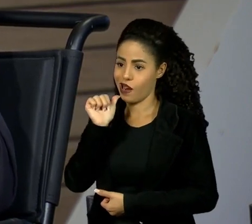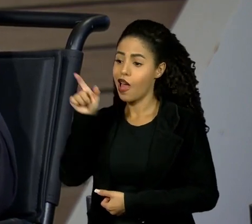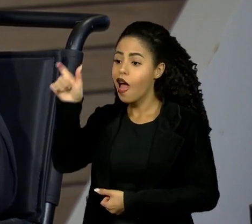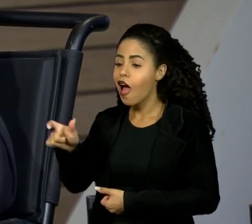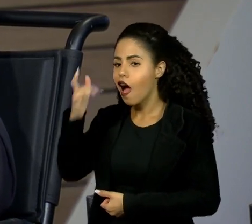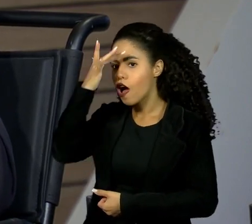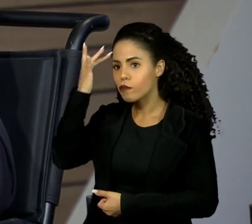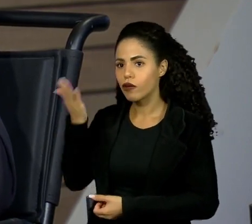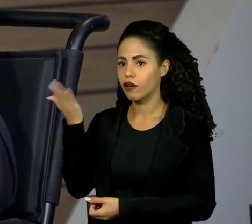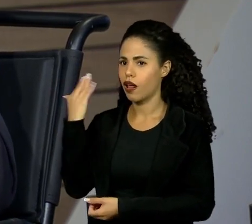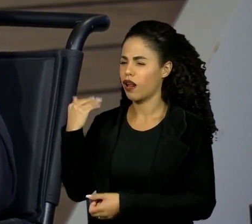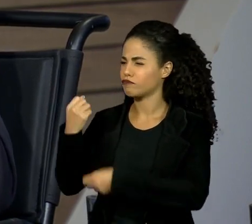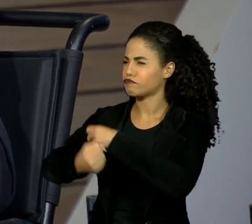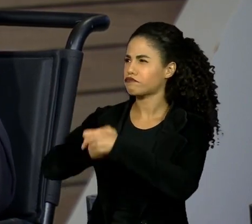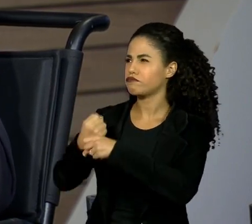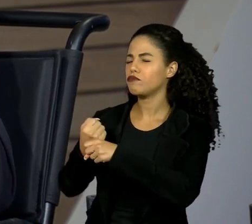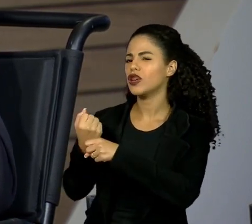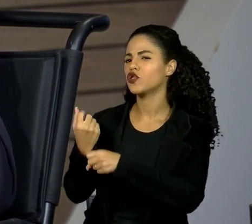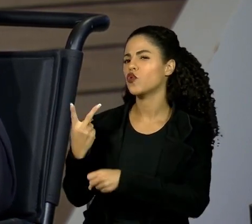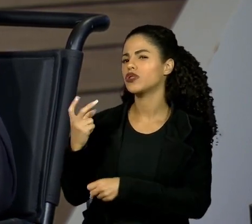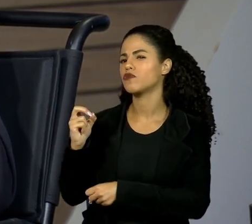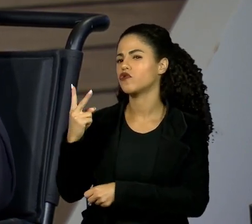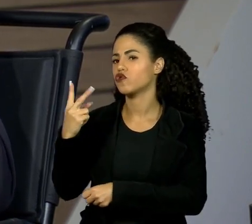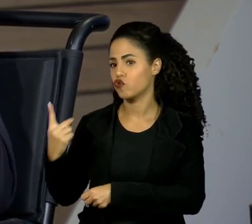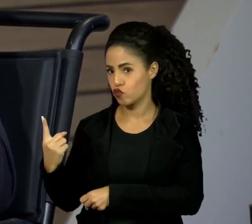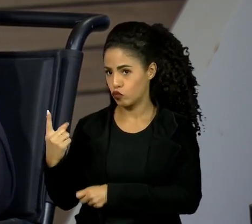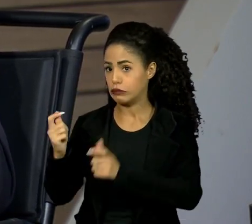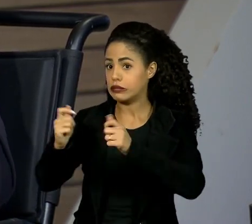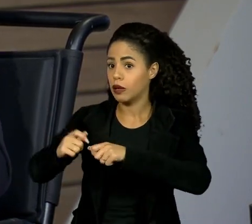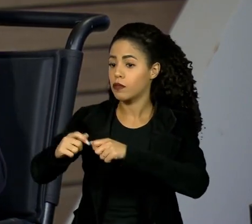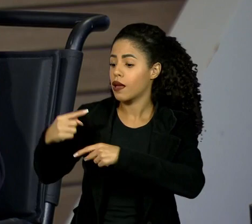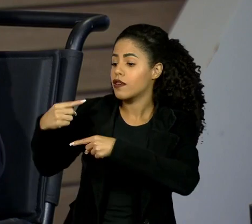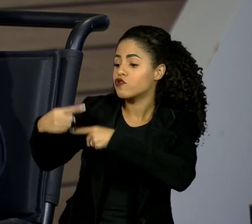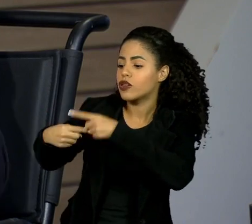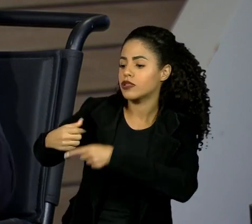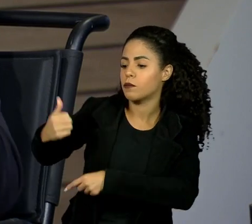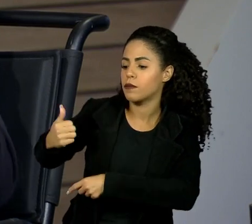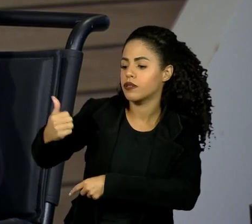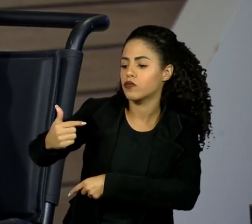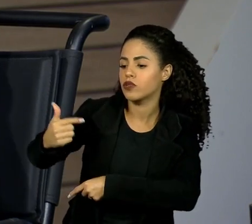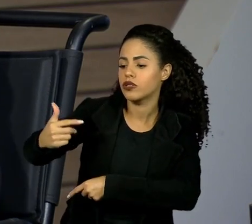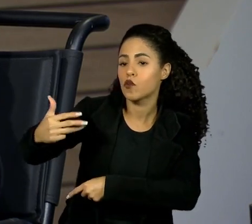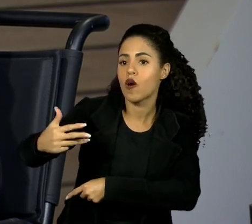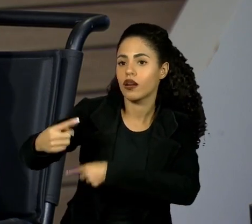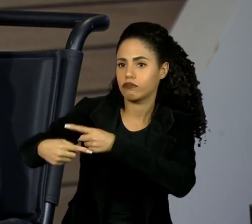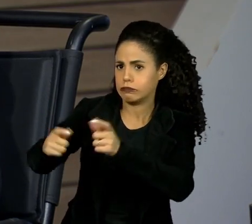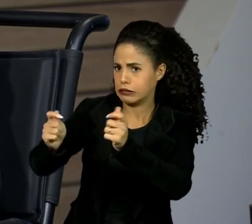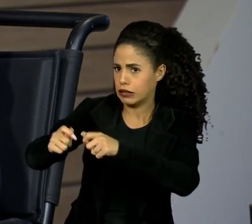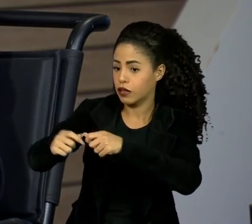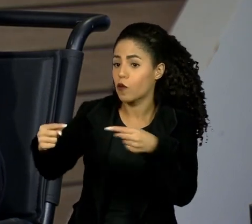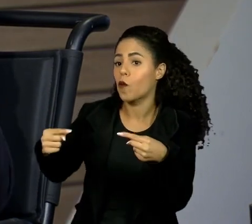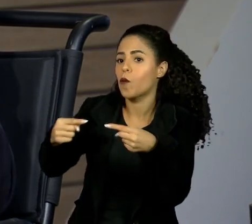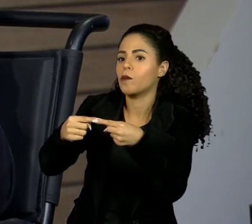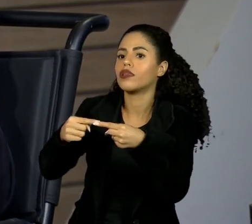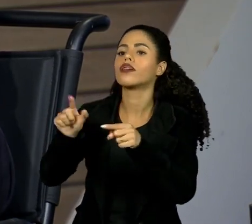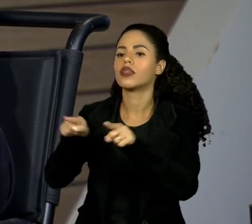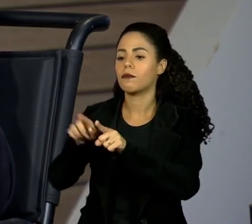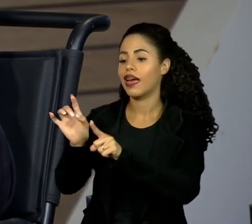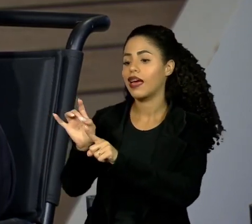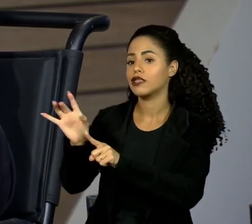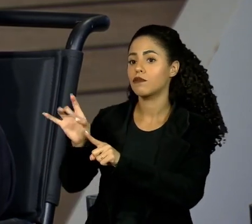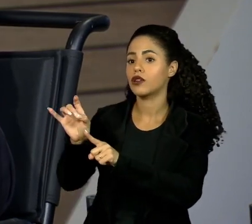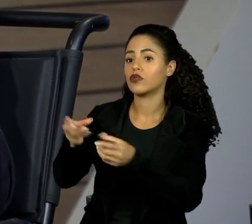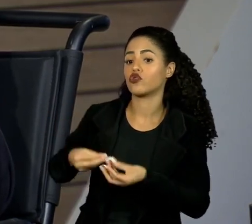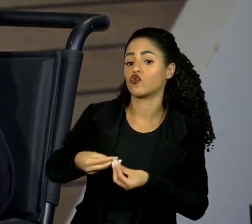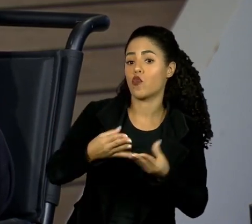doadora, desde 2021, pode ser uma parente até 4º grau, aí vai depender quem vai entrar com o espermatozoide, de modo que não